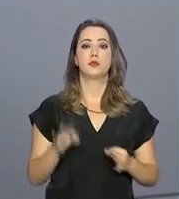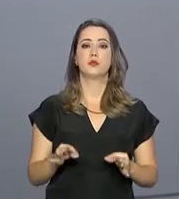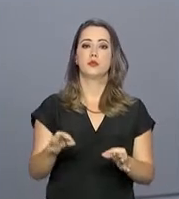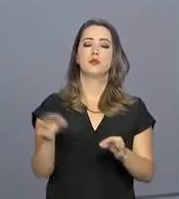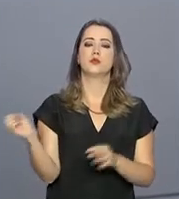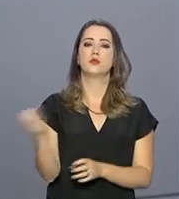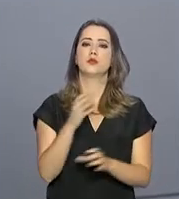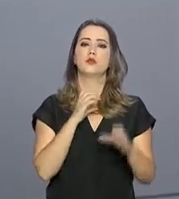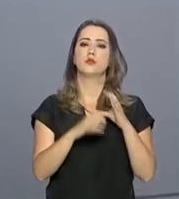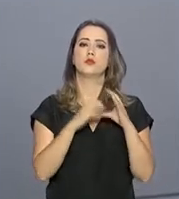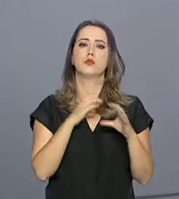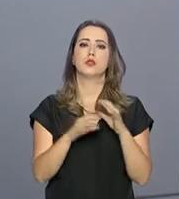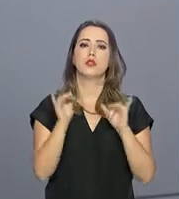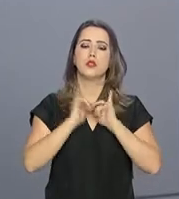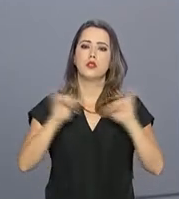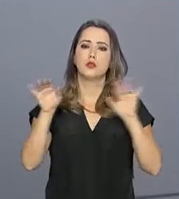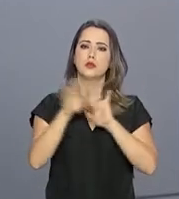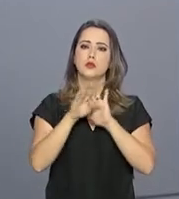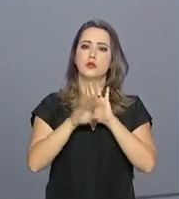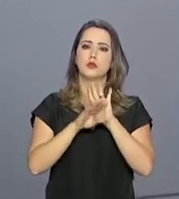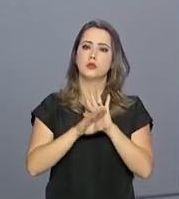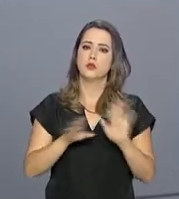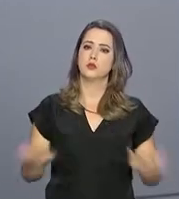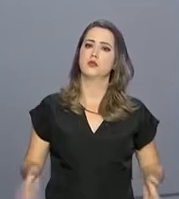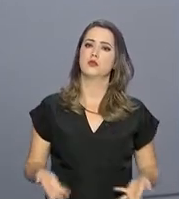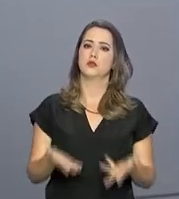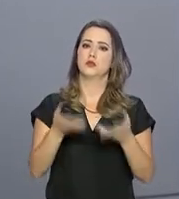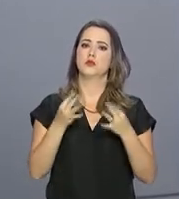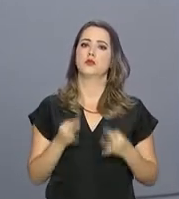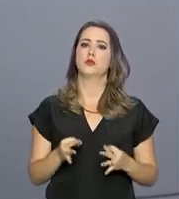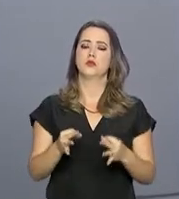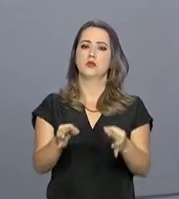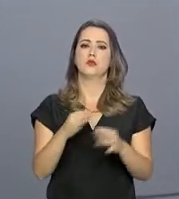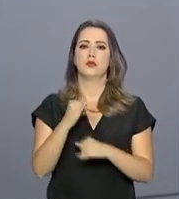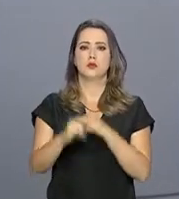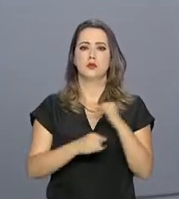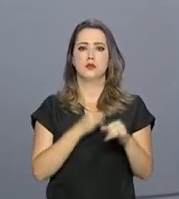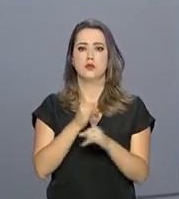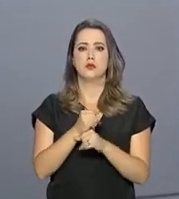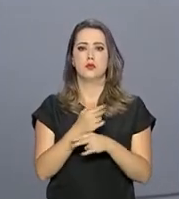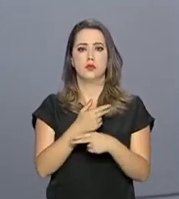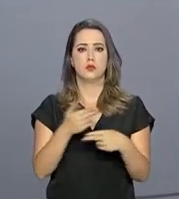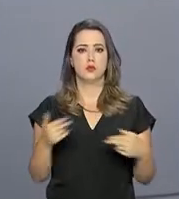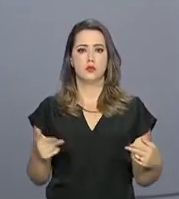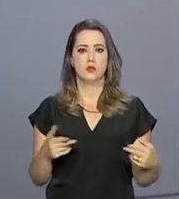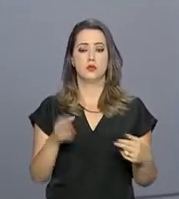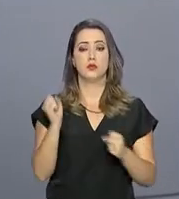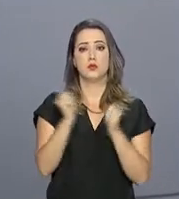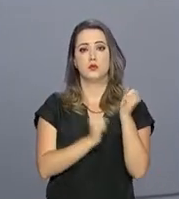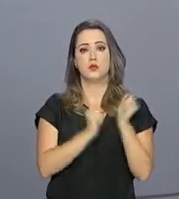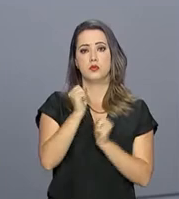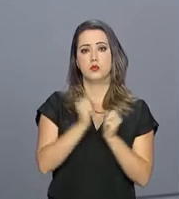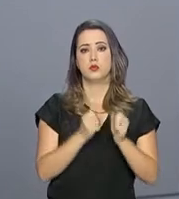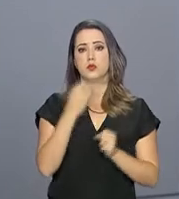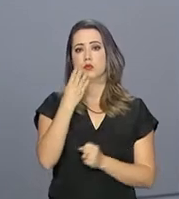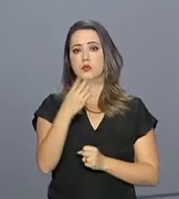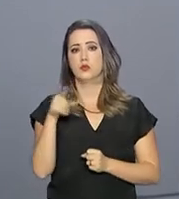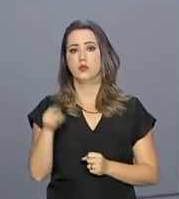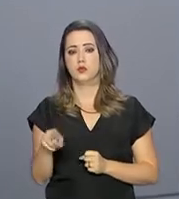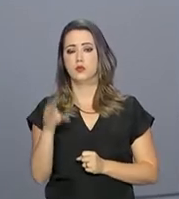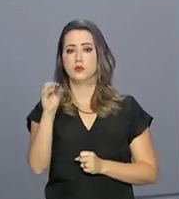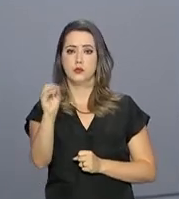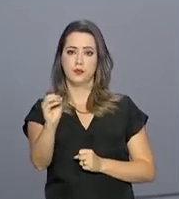inovações e comunicações lança projeto para estimular a tecnologia da internet das coisas ea indústria